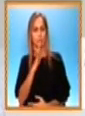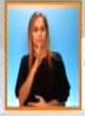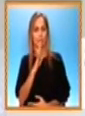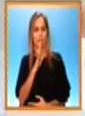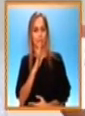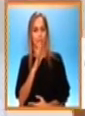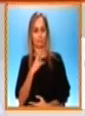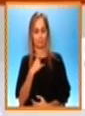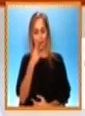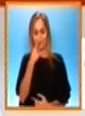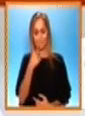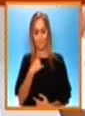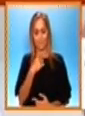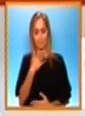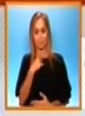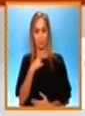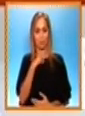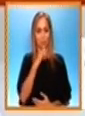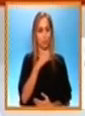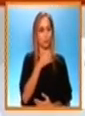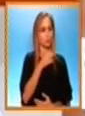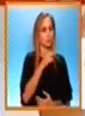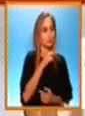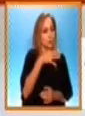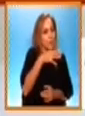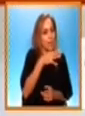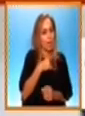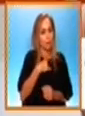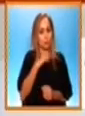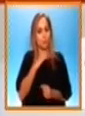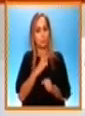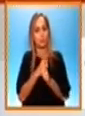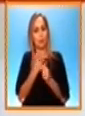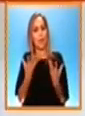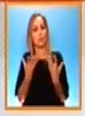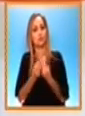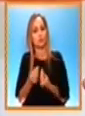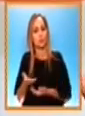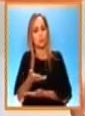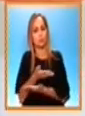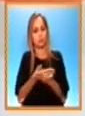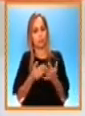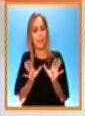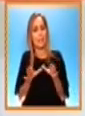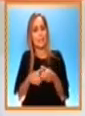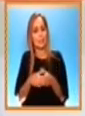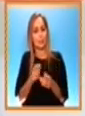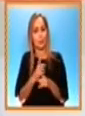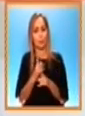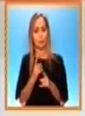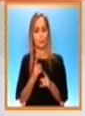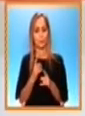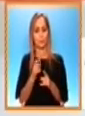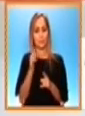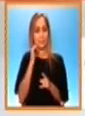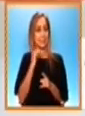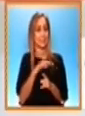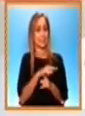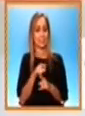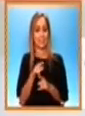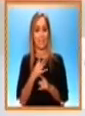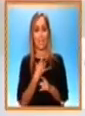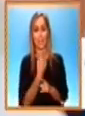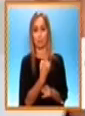porque posso justificar-me, podemos comunicar, podemos trabalhar todos em conjunto, em equipa, porque no meio disto tudo, nenhum de nós é um